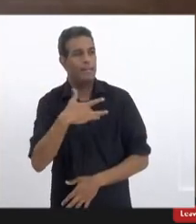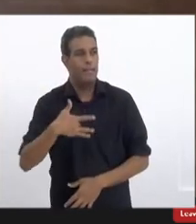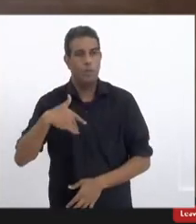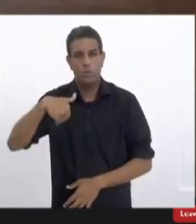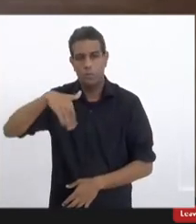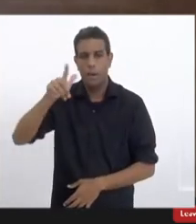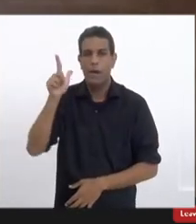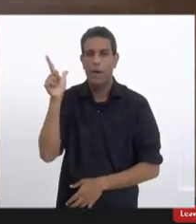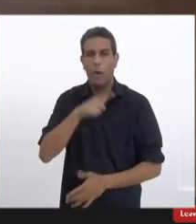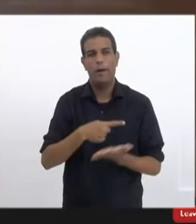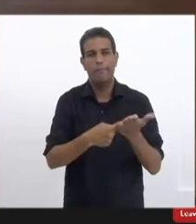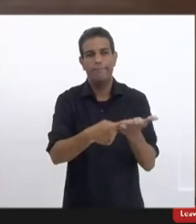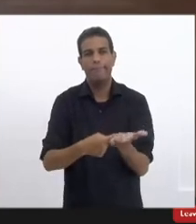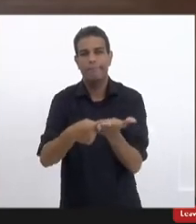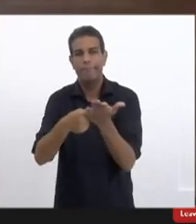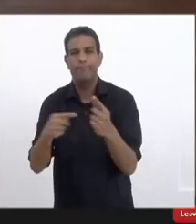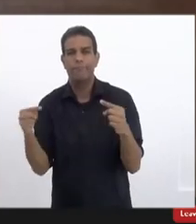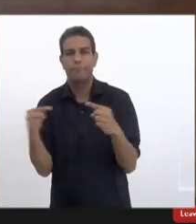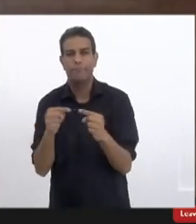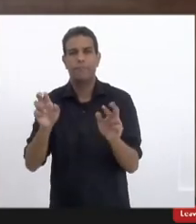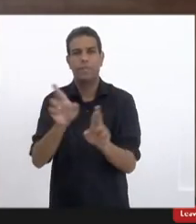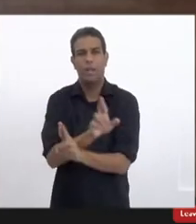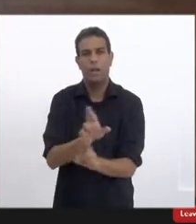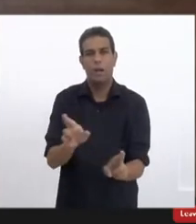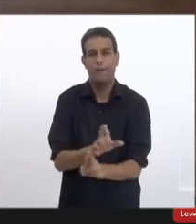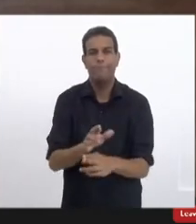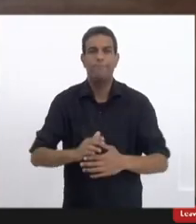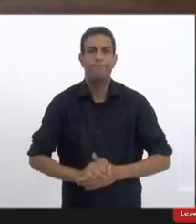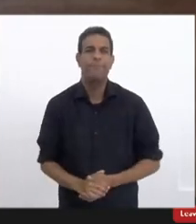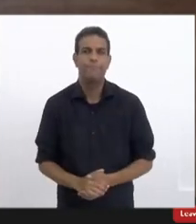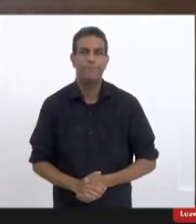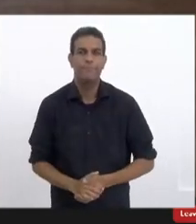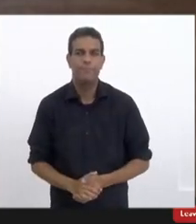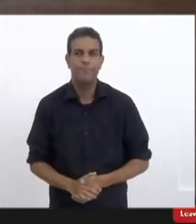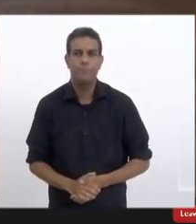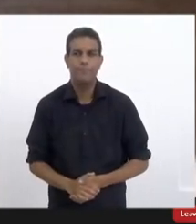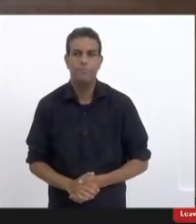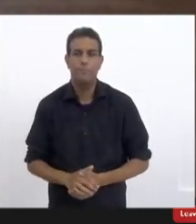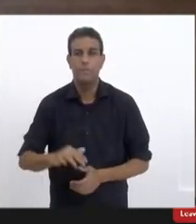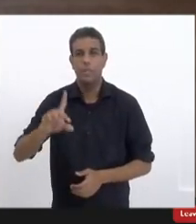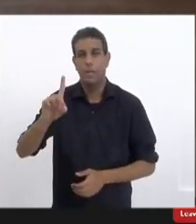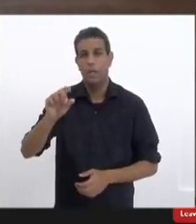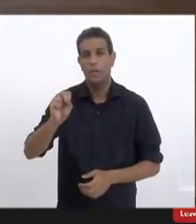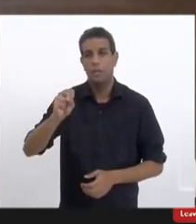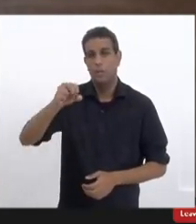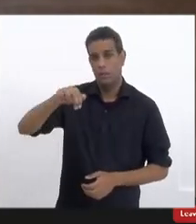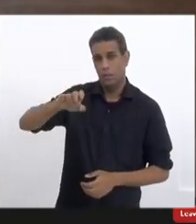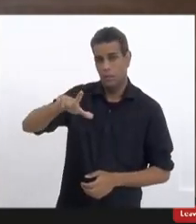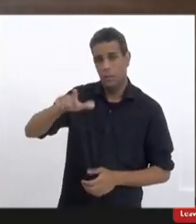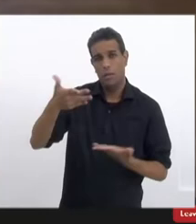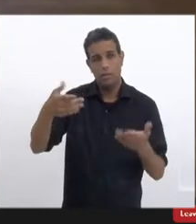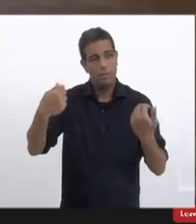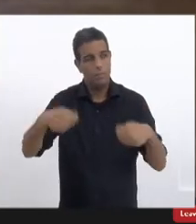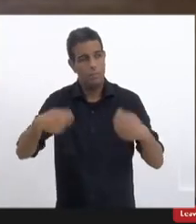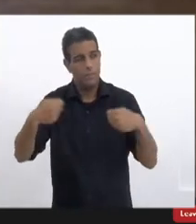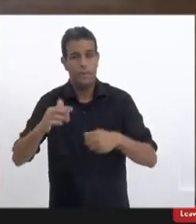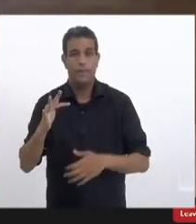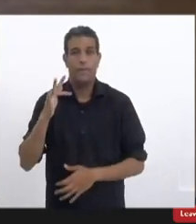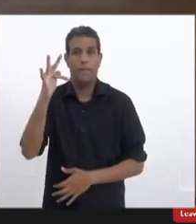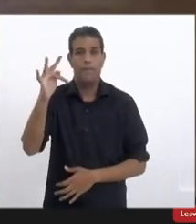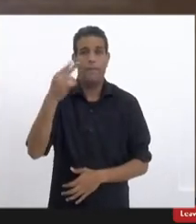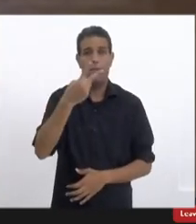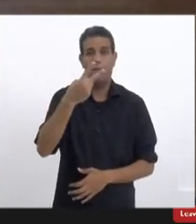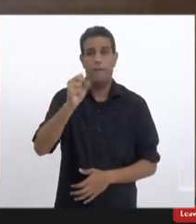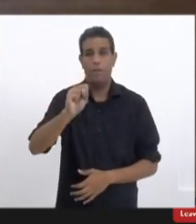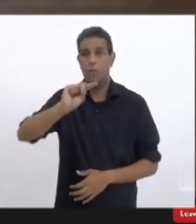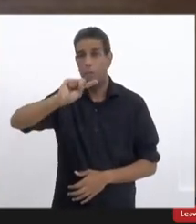os equipamentos que estão previstos na rede de atenção psicossocial. O Daniel falou bem, a gente tem necessidade de previsão de